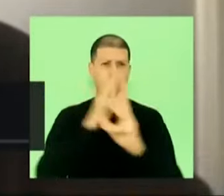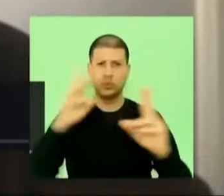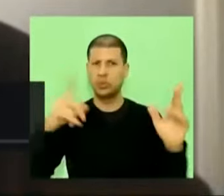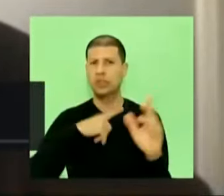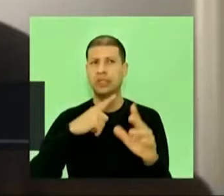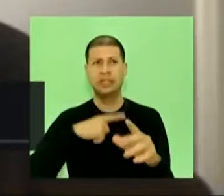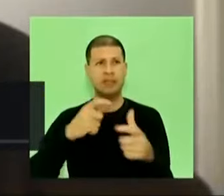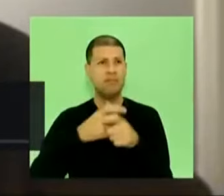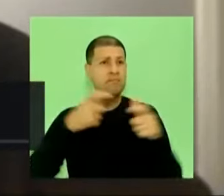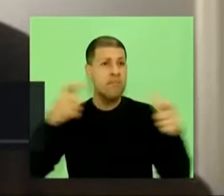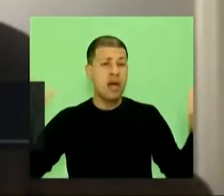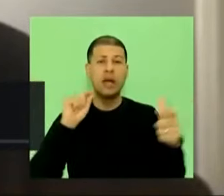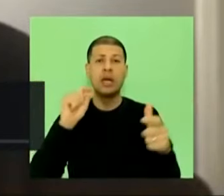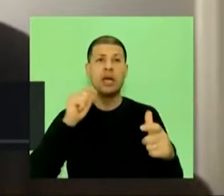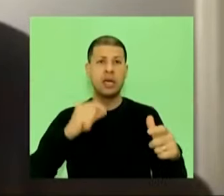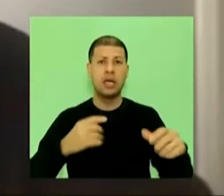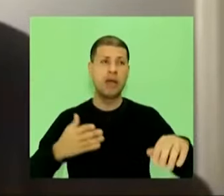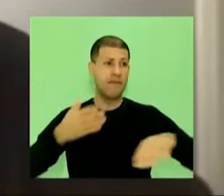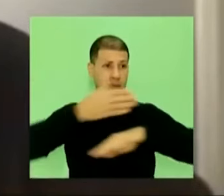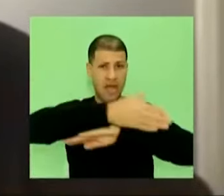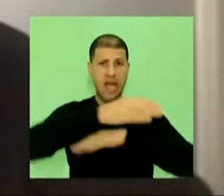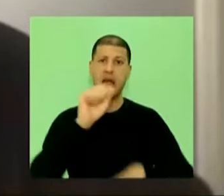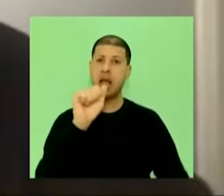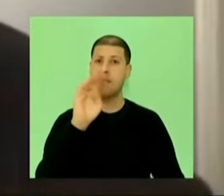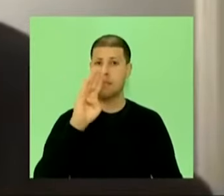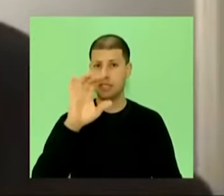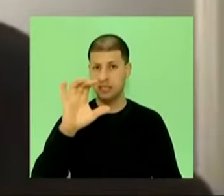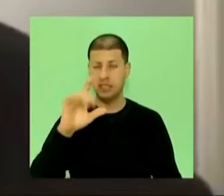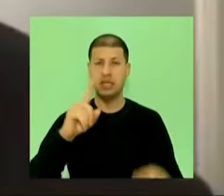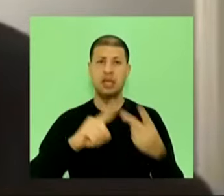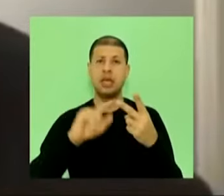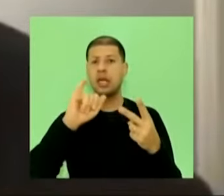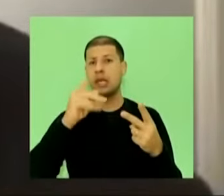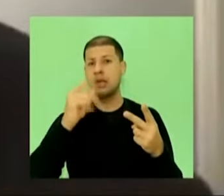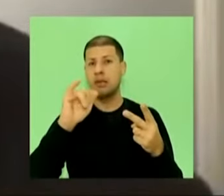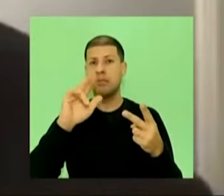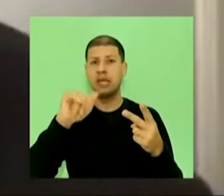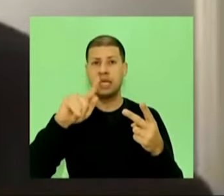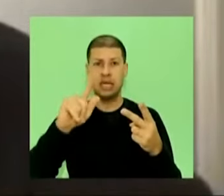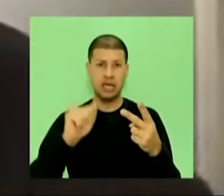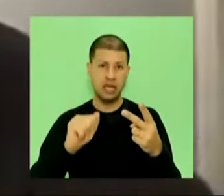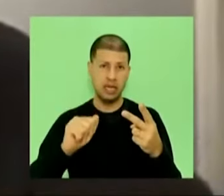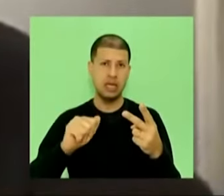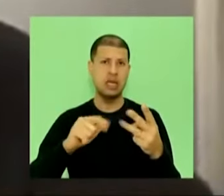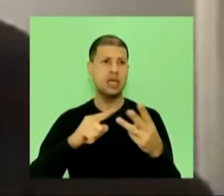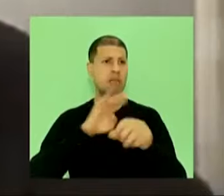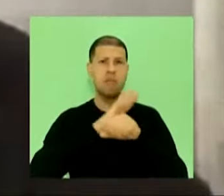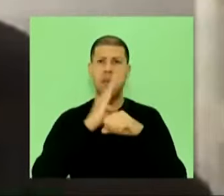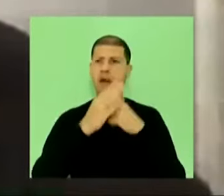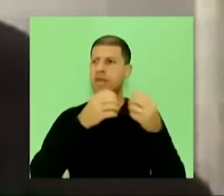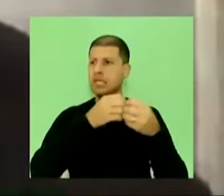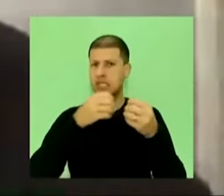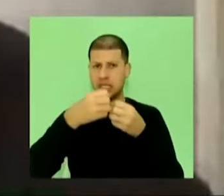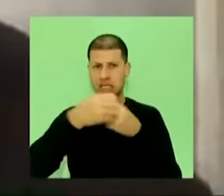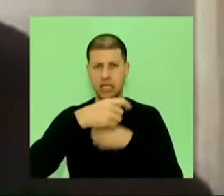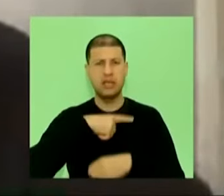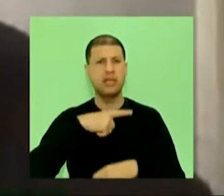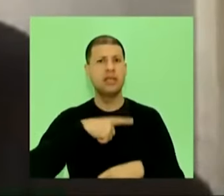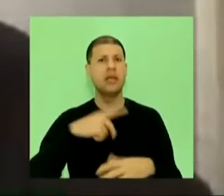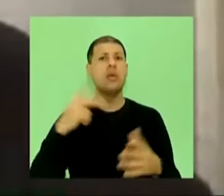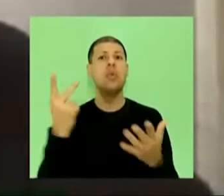sua maior parte com destino ao ABC, Ipiranga e bairros vizinhos aqui, tem